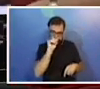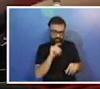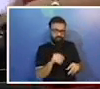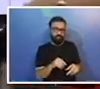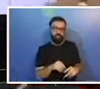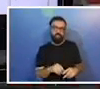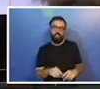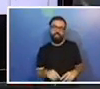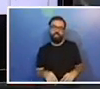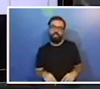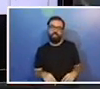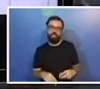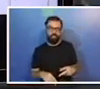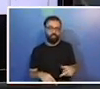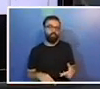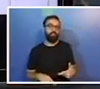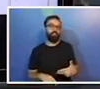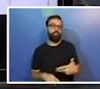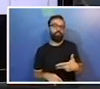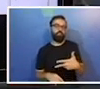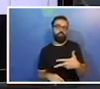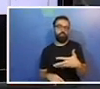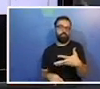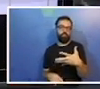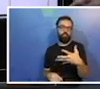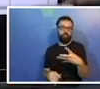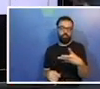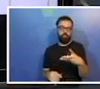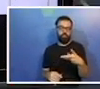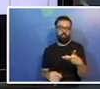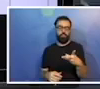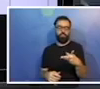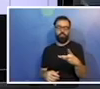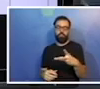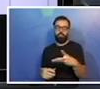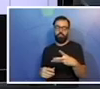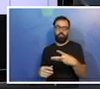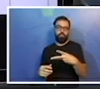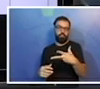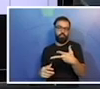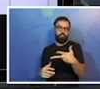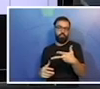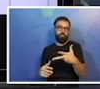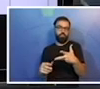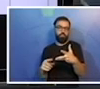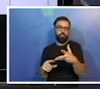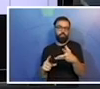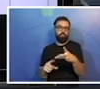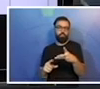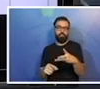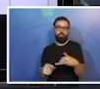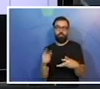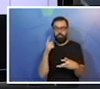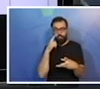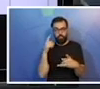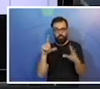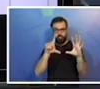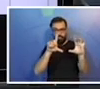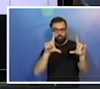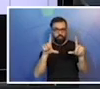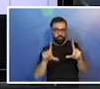da comilesma e aqui tem imagem aqui da lesma, né? Aquele bichinho gosmento e